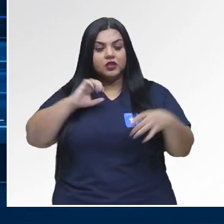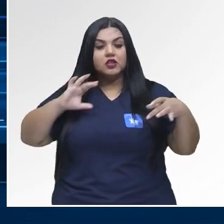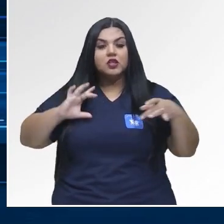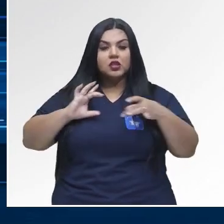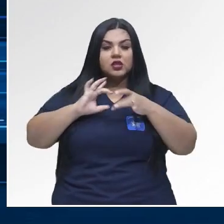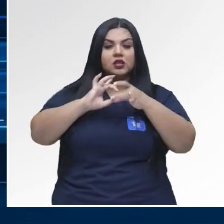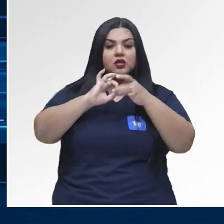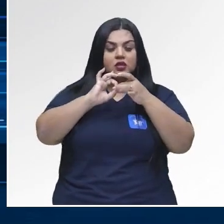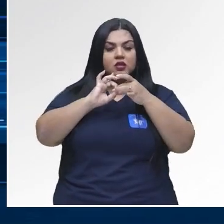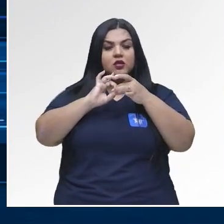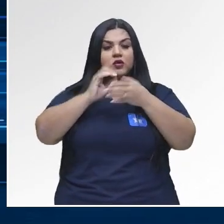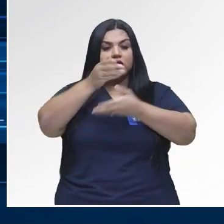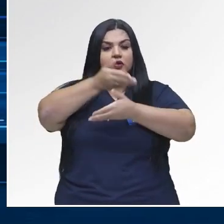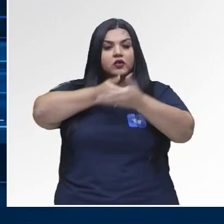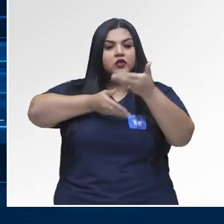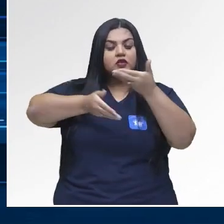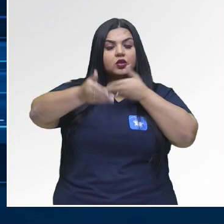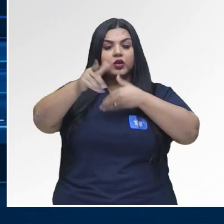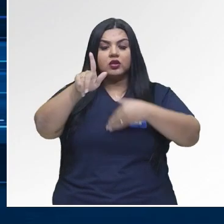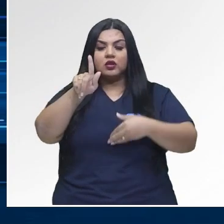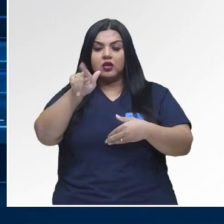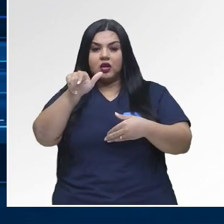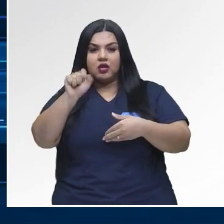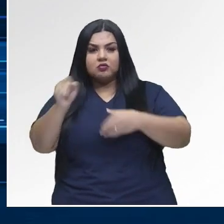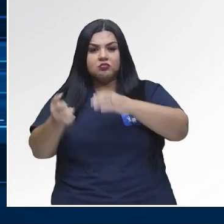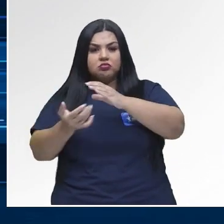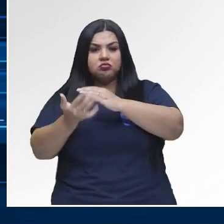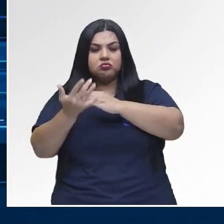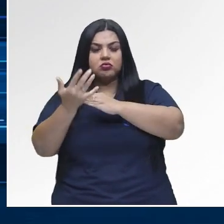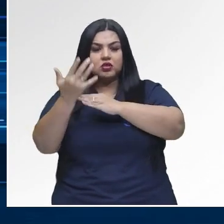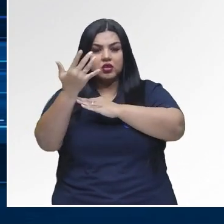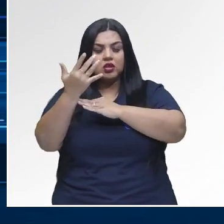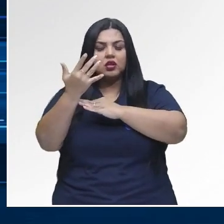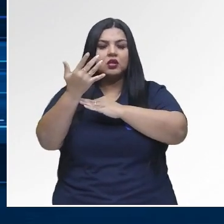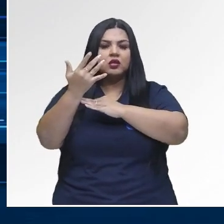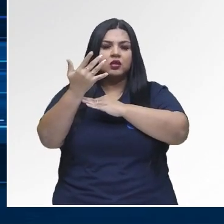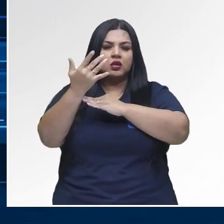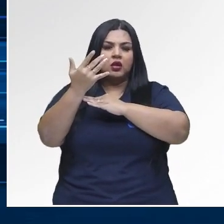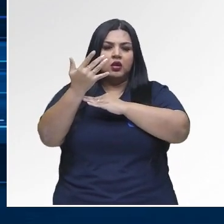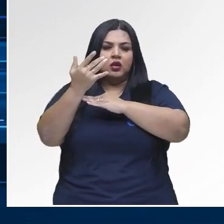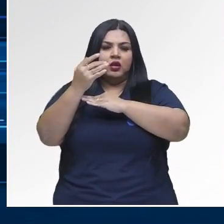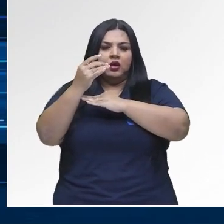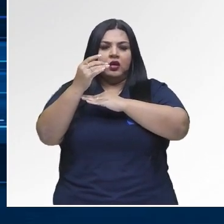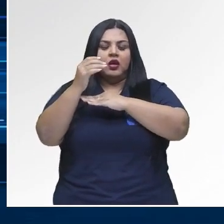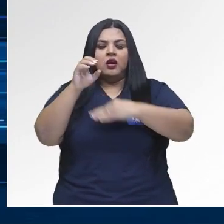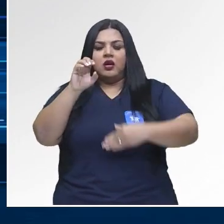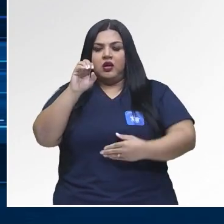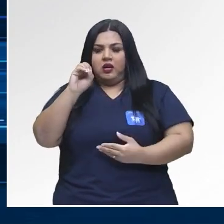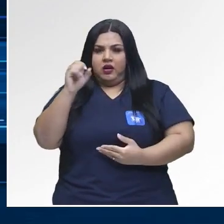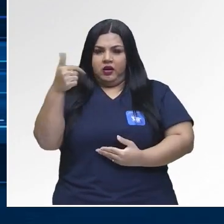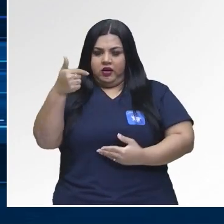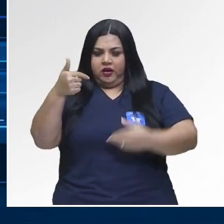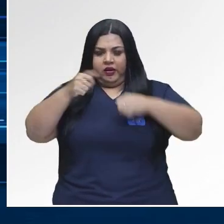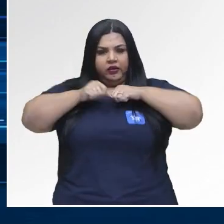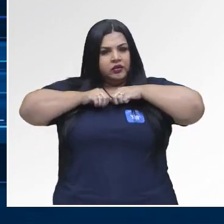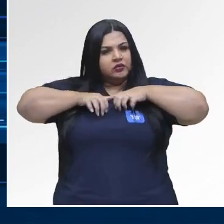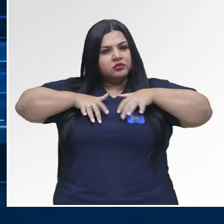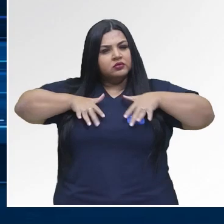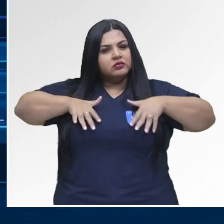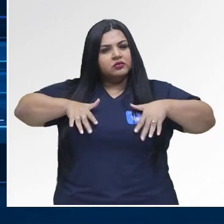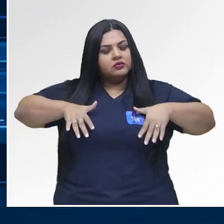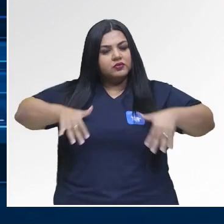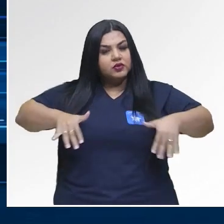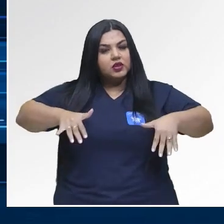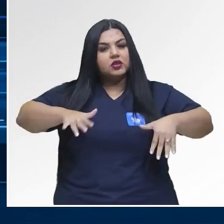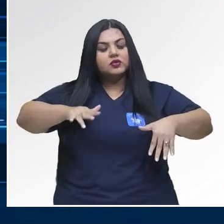verdade, eles vão fazer a troca gasosa, vão disponibilizar o oxigênio para as hemácias e quando a